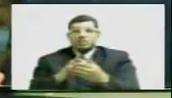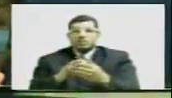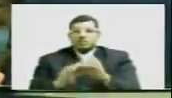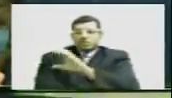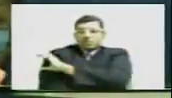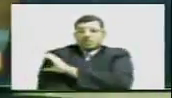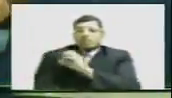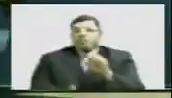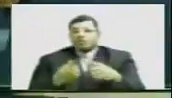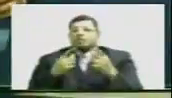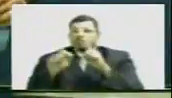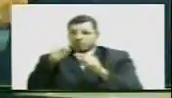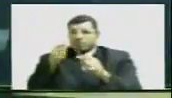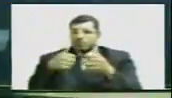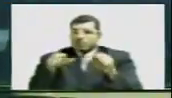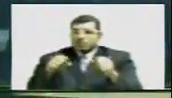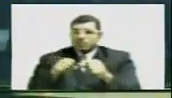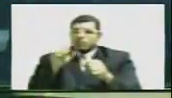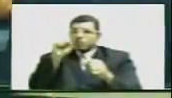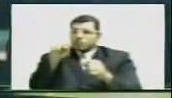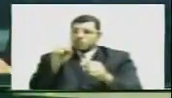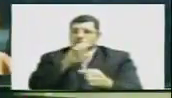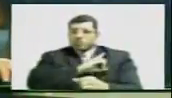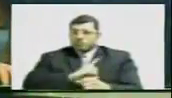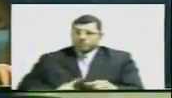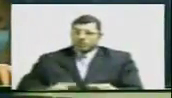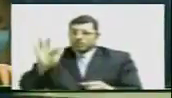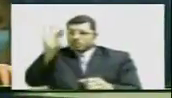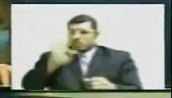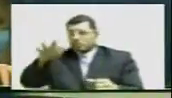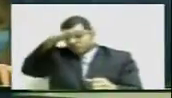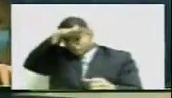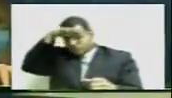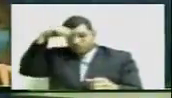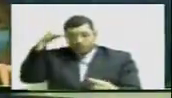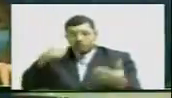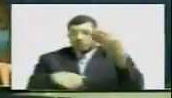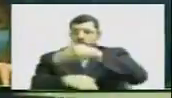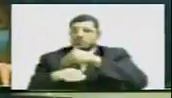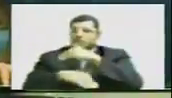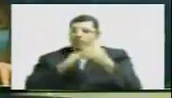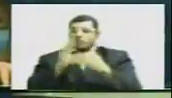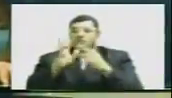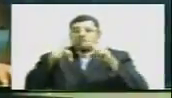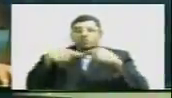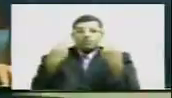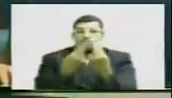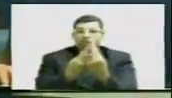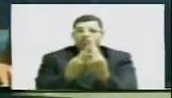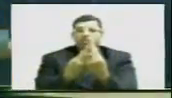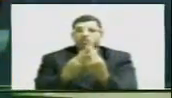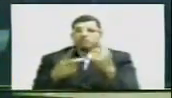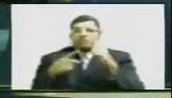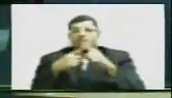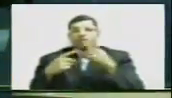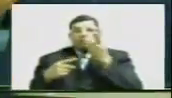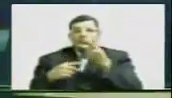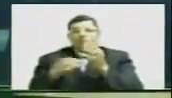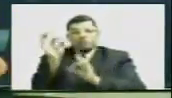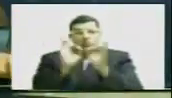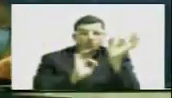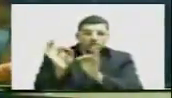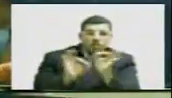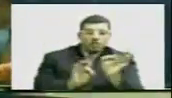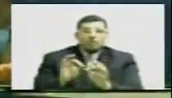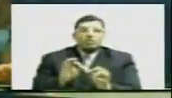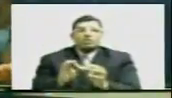da comissão. Deveriam estar os 8 deputados federais do Amazonas presentes em todas as reuniões para tratar do